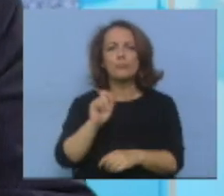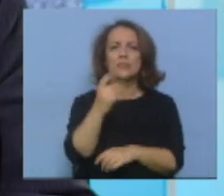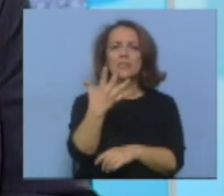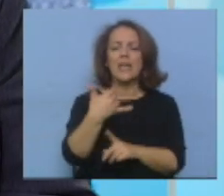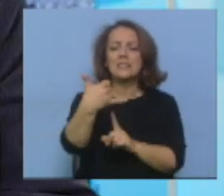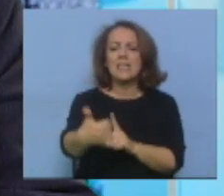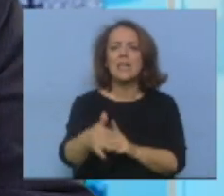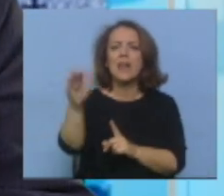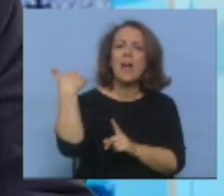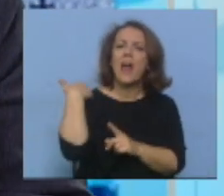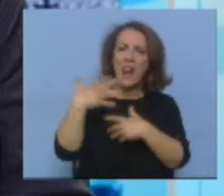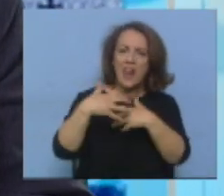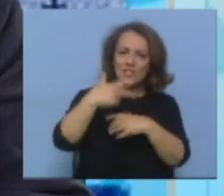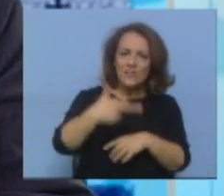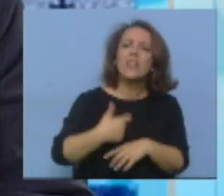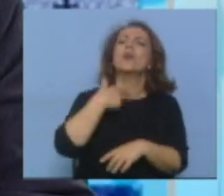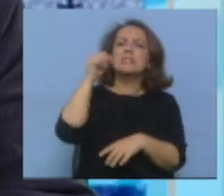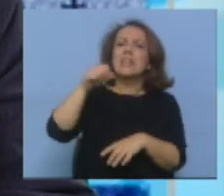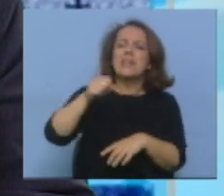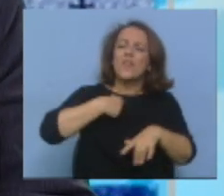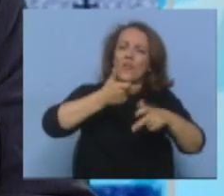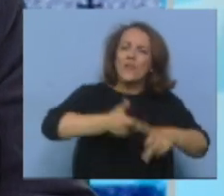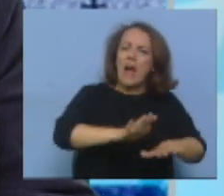depois, fica com as laranjas? Fico também.